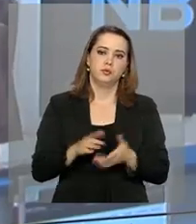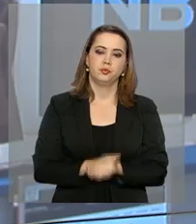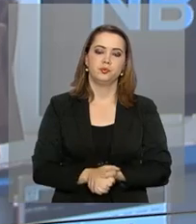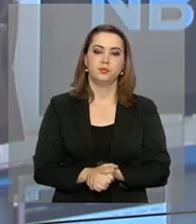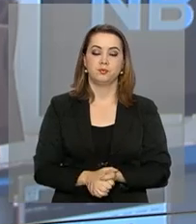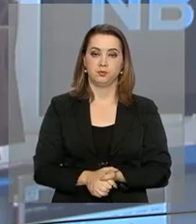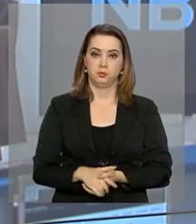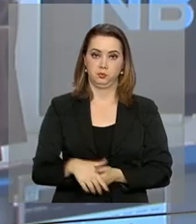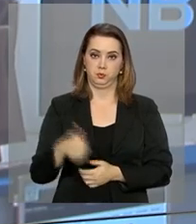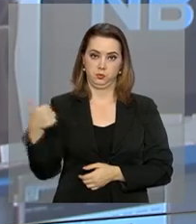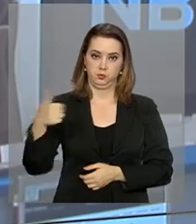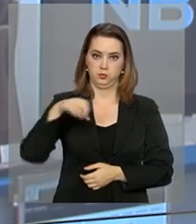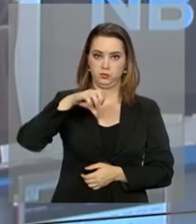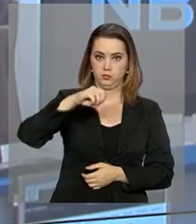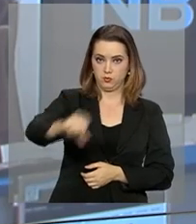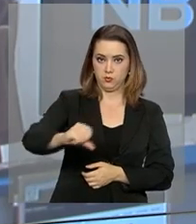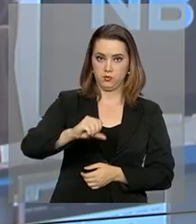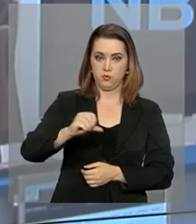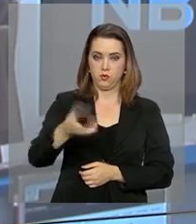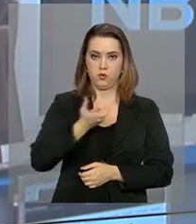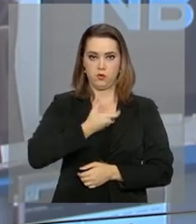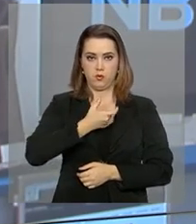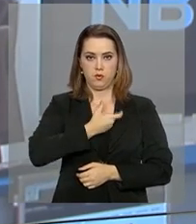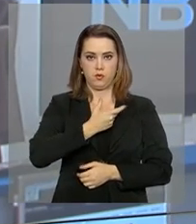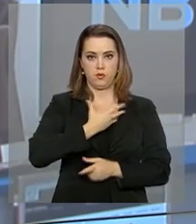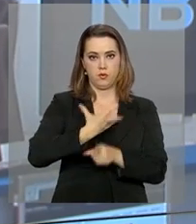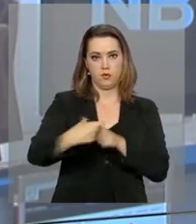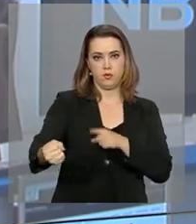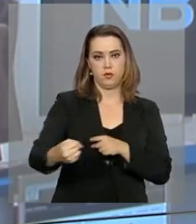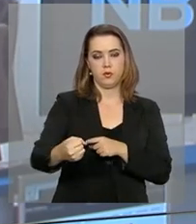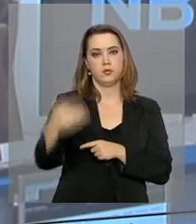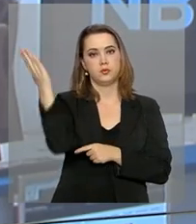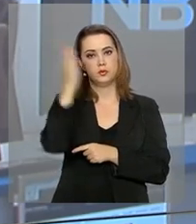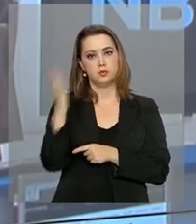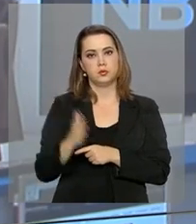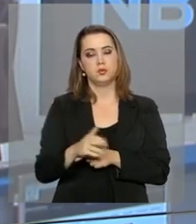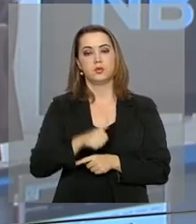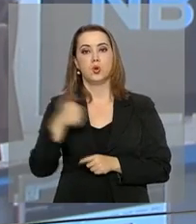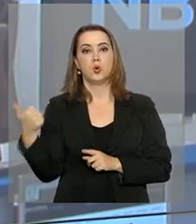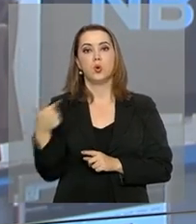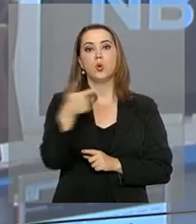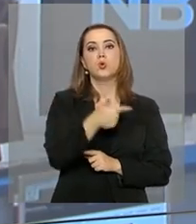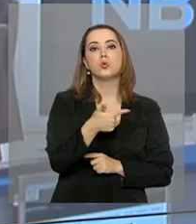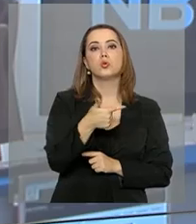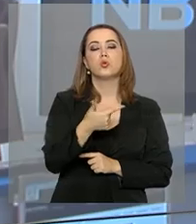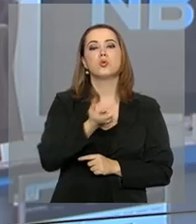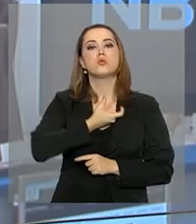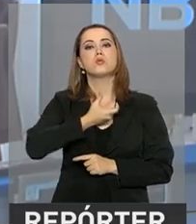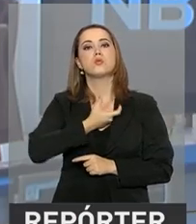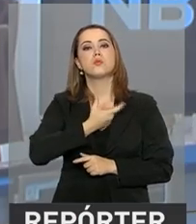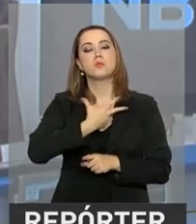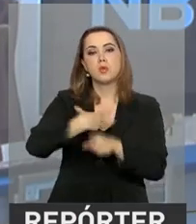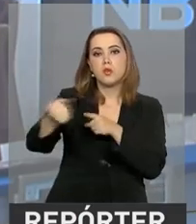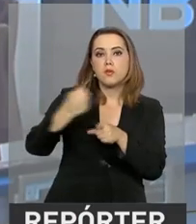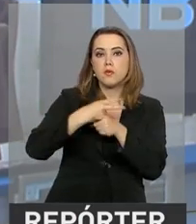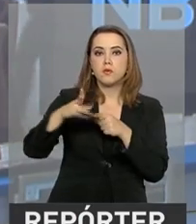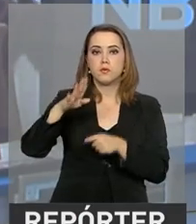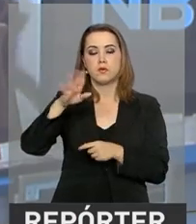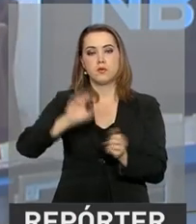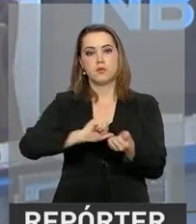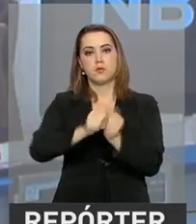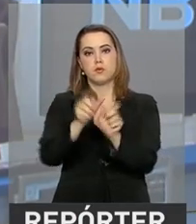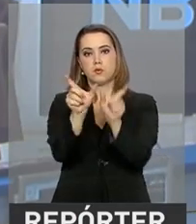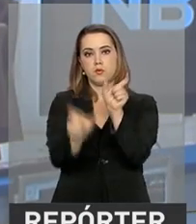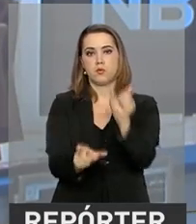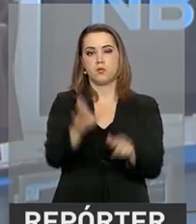E olha, das 19 medalhas conquistadas pelo Brasil nos Jogos Olímpicos, 12 são de atletas militares. São as Forças Armadas